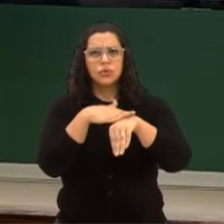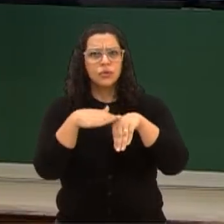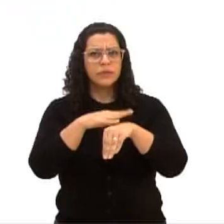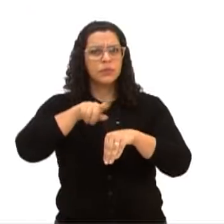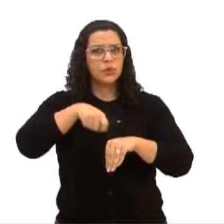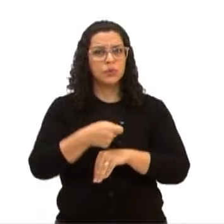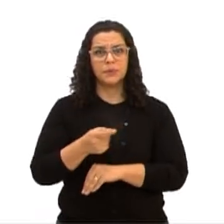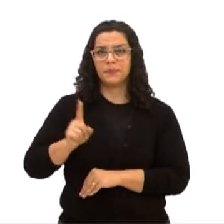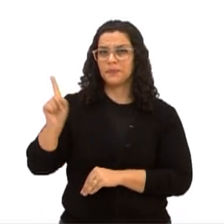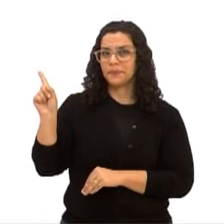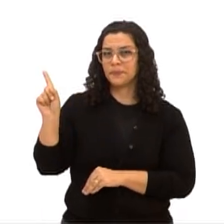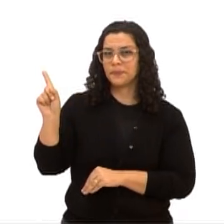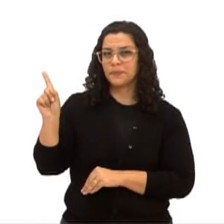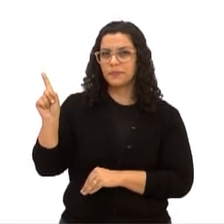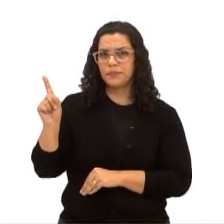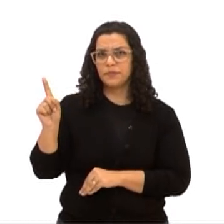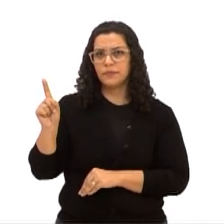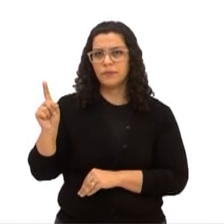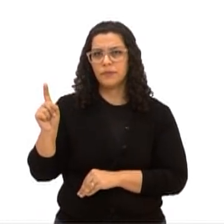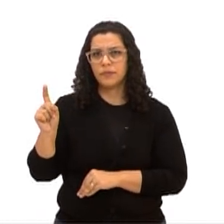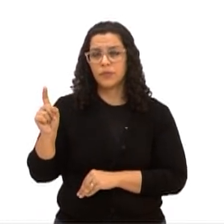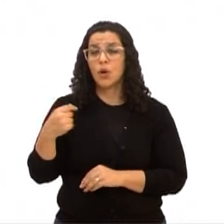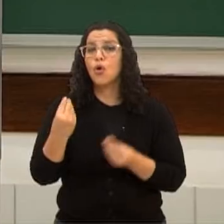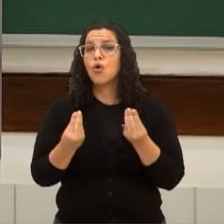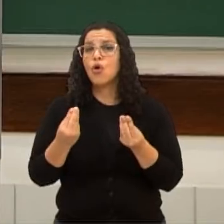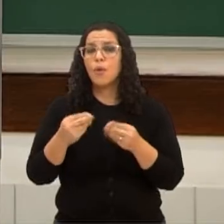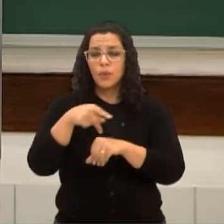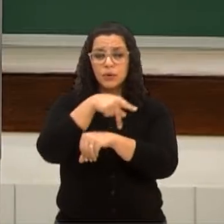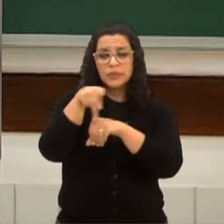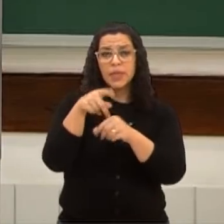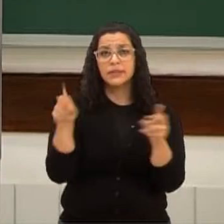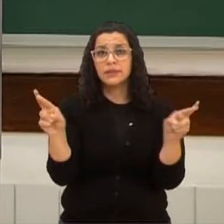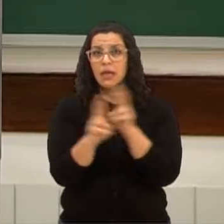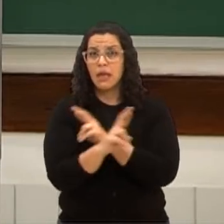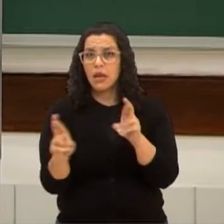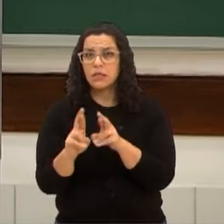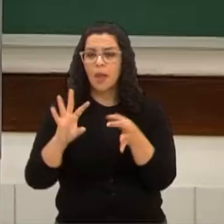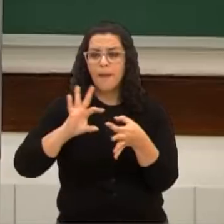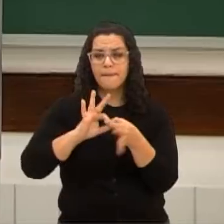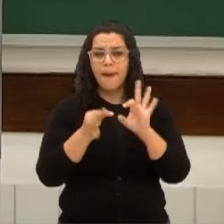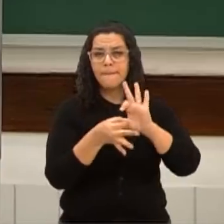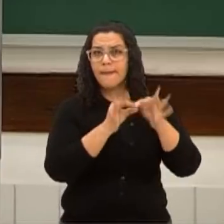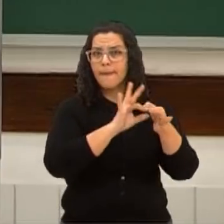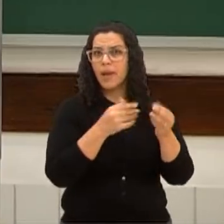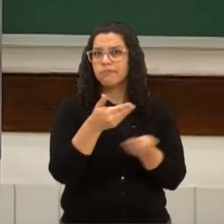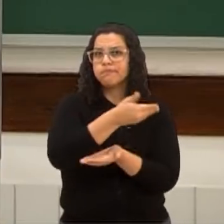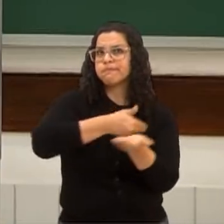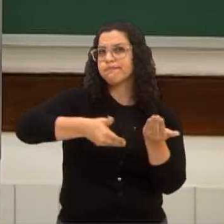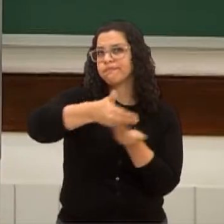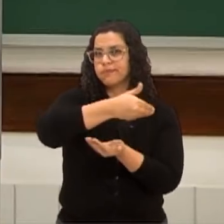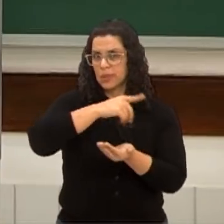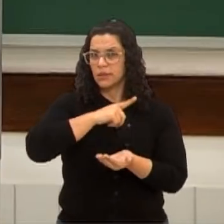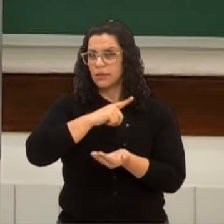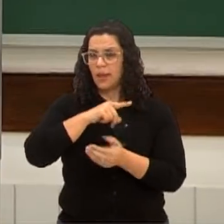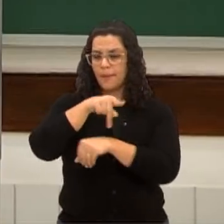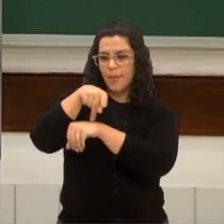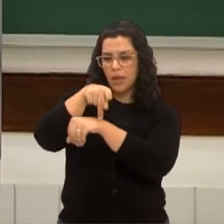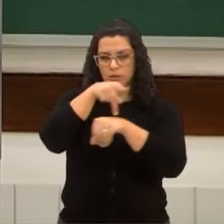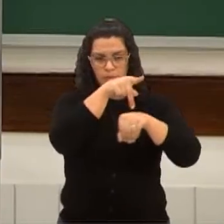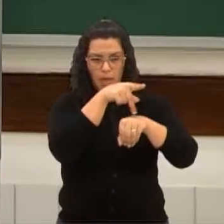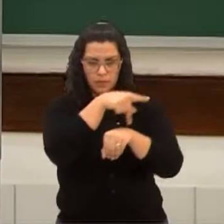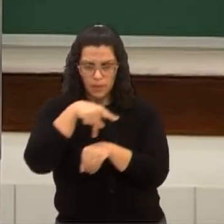conversamos sobre o quanto que os países eles estão interligados. Há uma relação entre esses países,